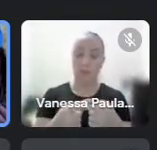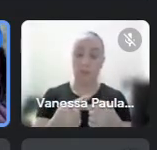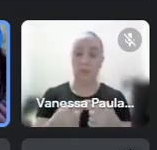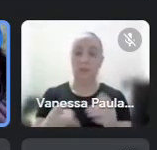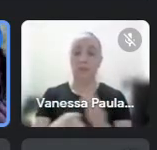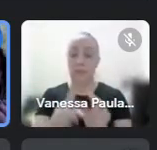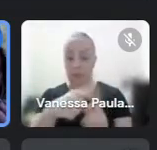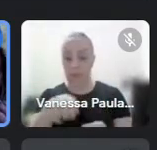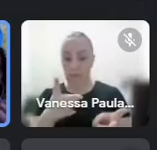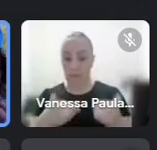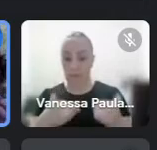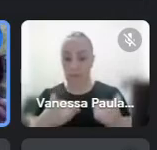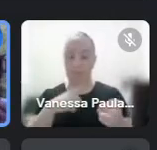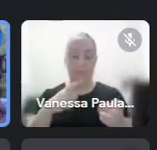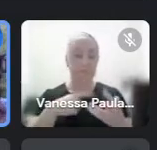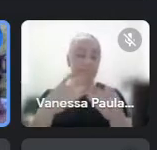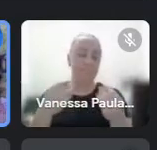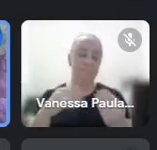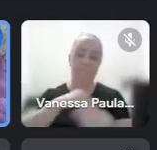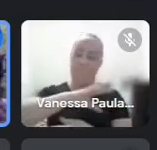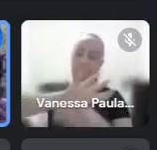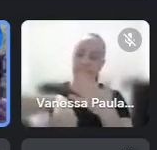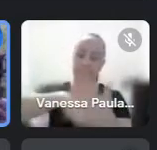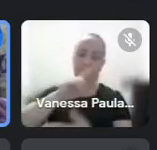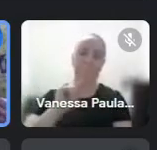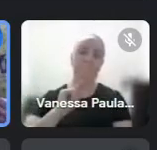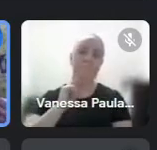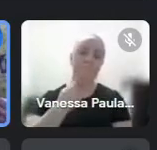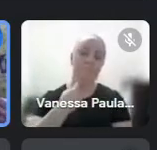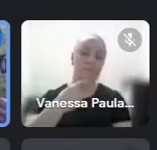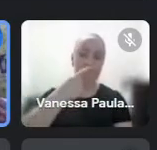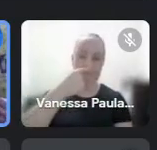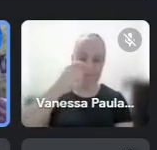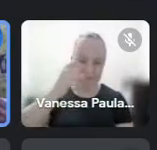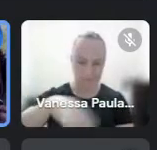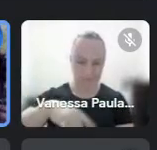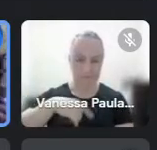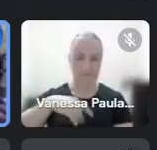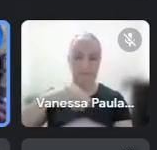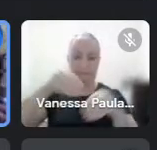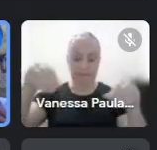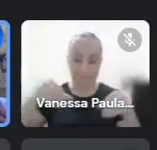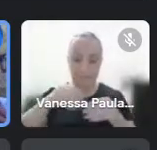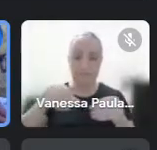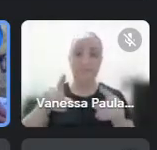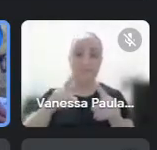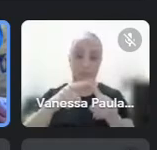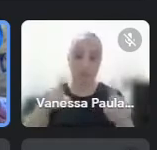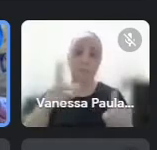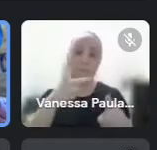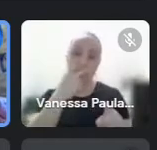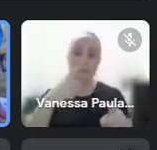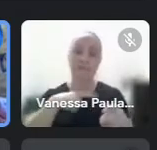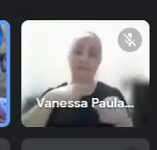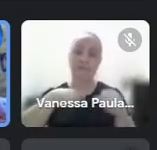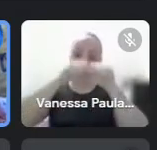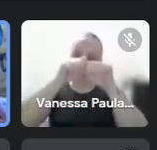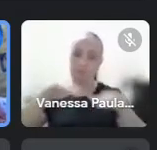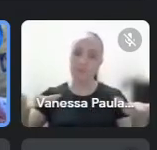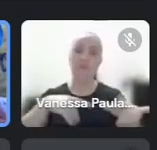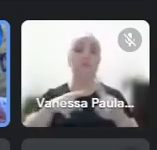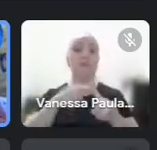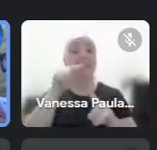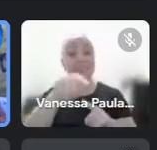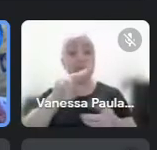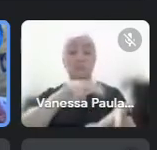observando aí. Pura lama, né? Até parece que houve um deslizamento de barragem. Mas isso aqui são as ações de garimpos,